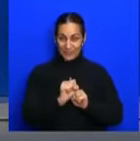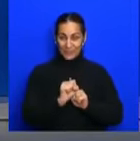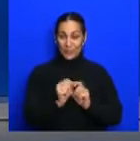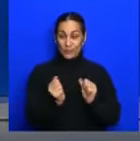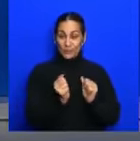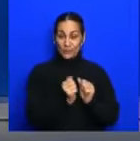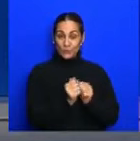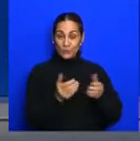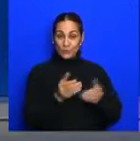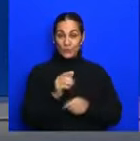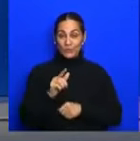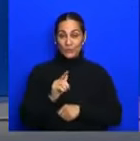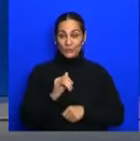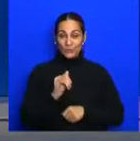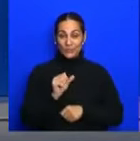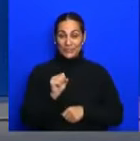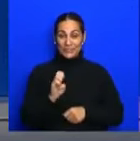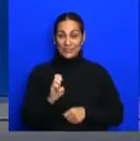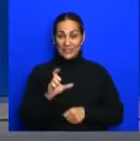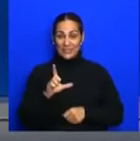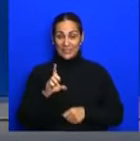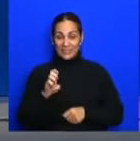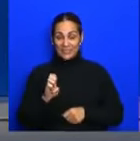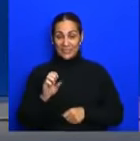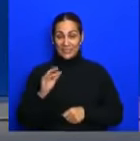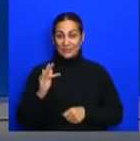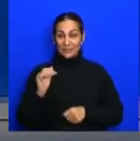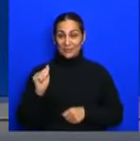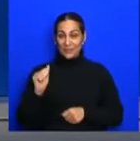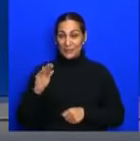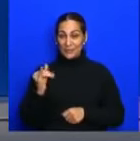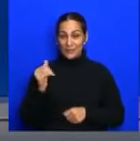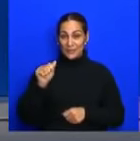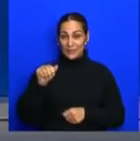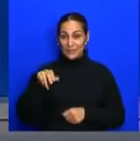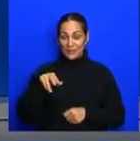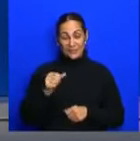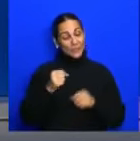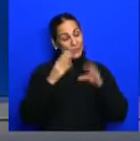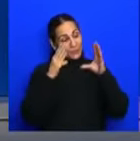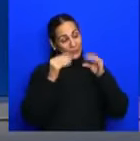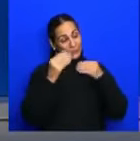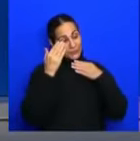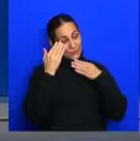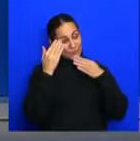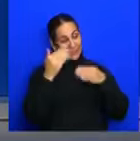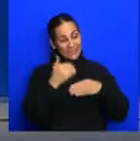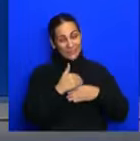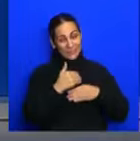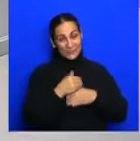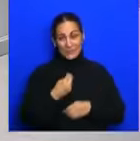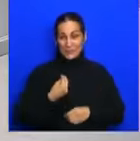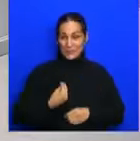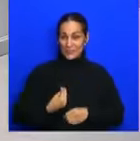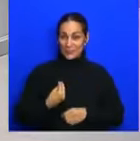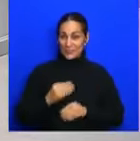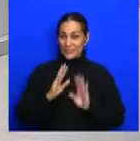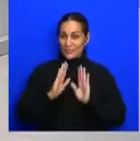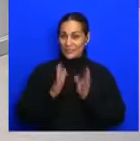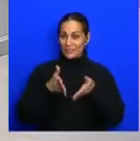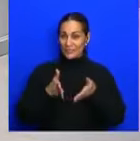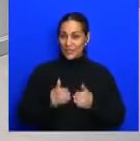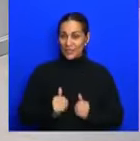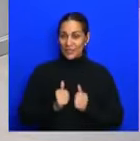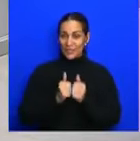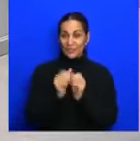Estão aqui comigo Gisele Ramos e Fabiana Souza. Muito boa noite. Boa noite. Boa noite. Obrigada pela presença. Elas já acompanharam